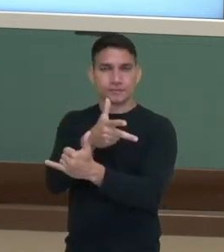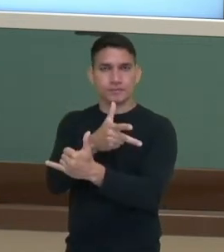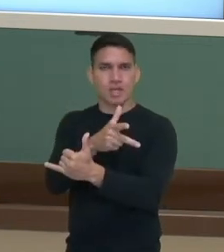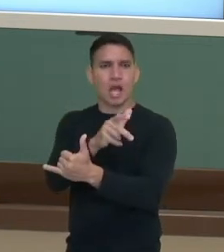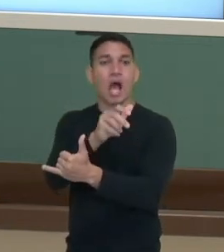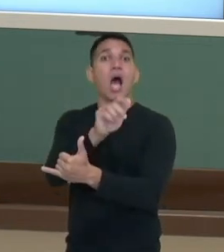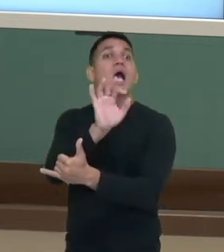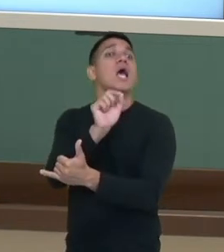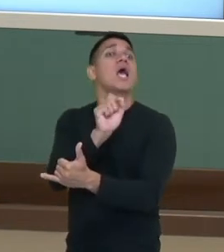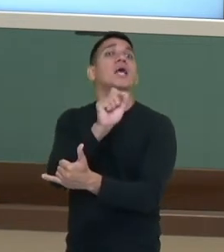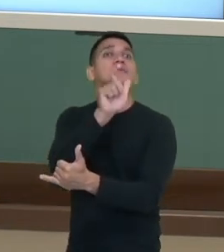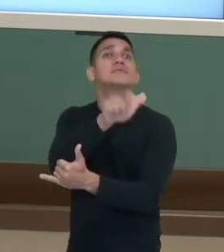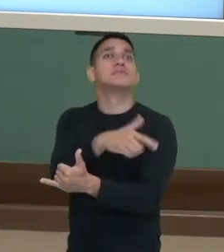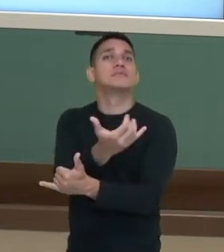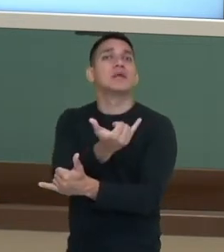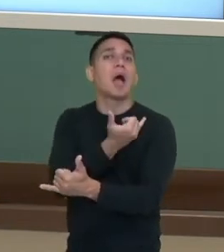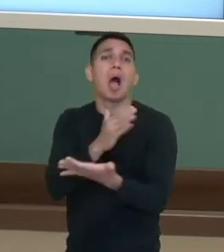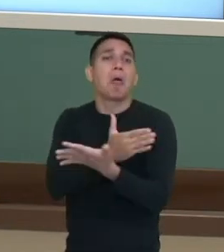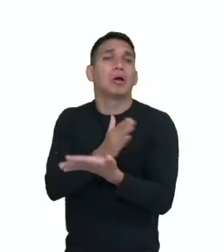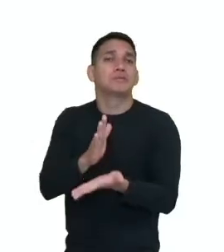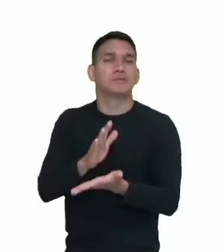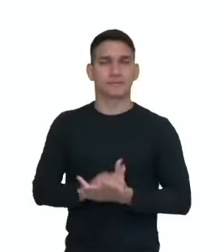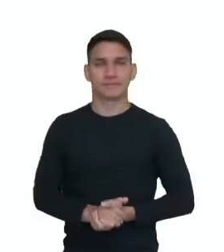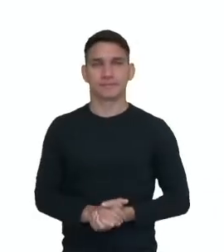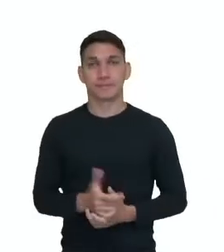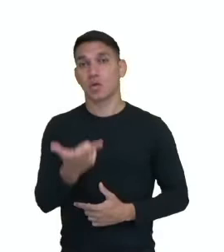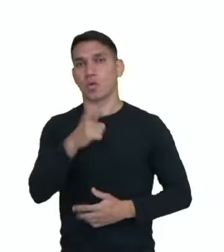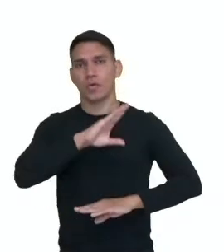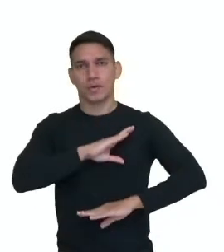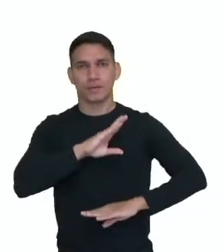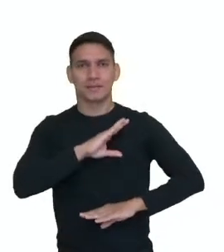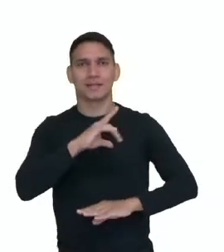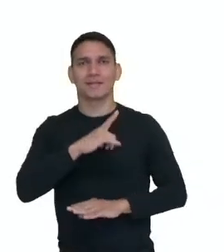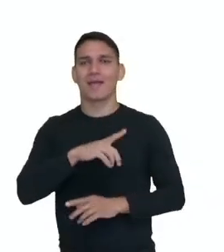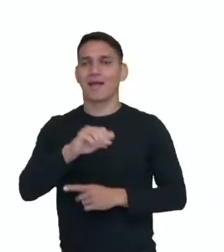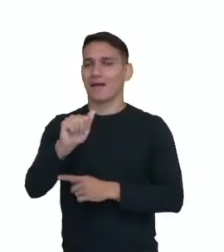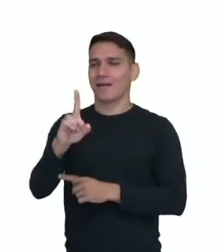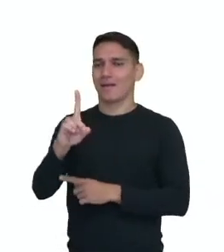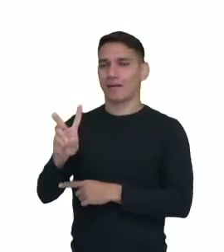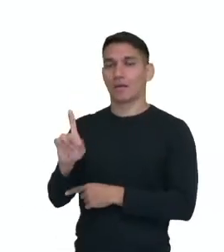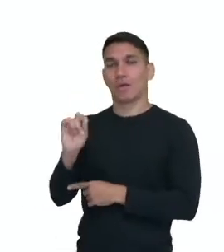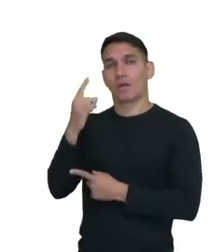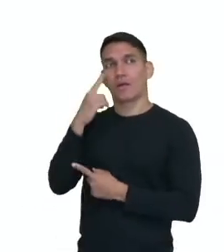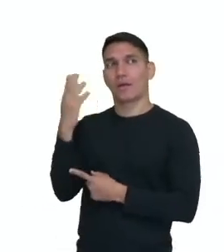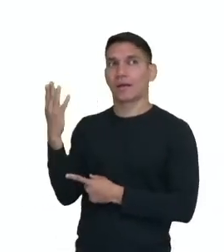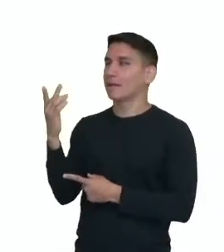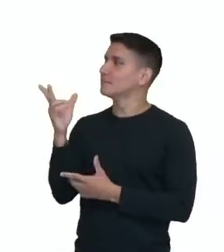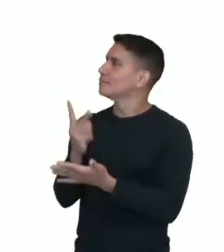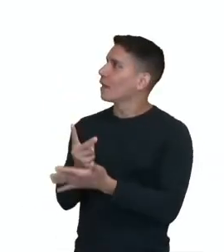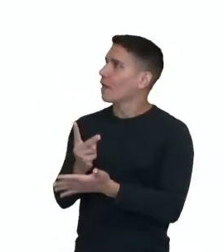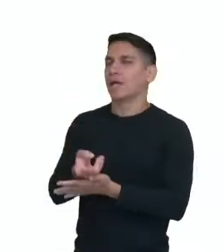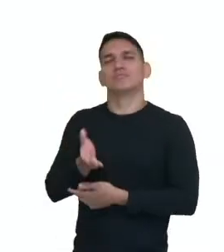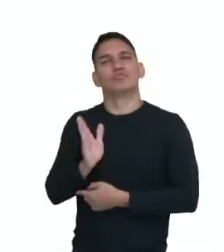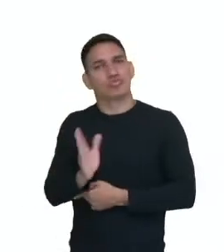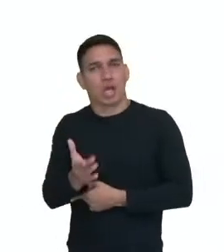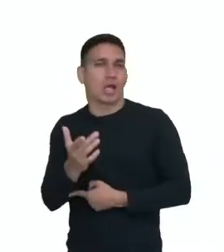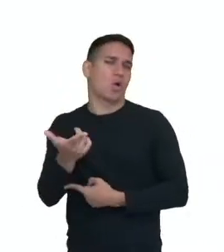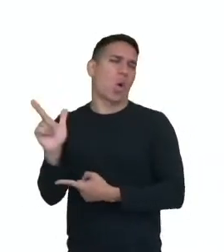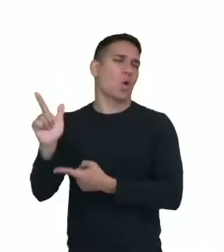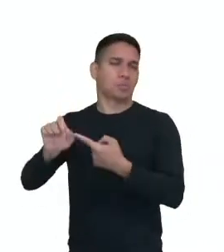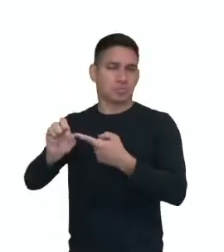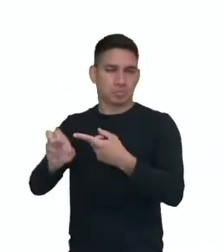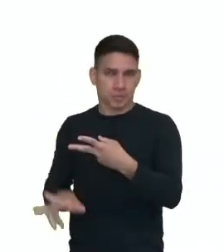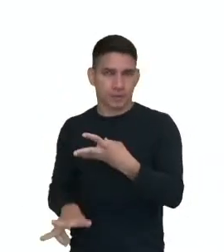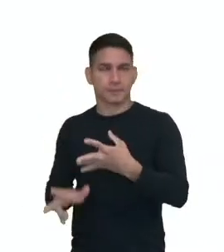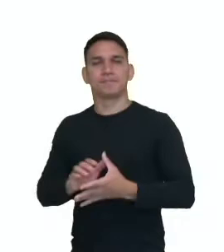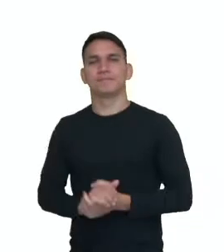alguém. Outras situações, quando temos advérbios. No caso, o sempre, o já e outros. Temos o